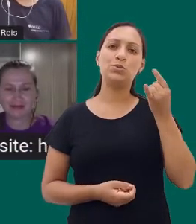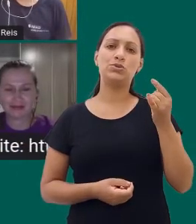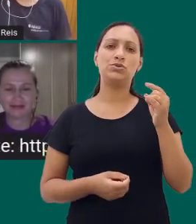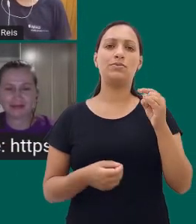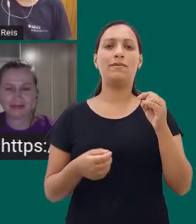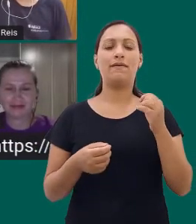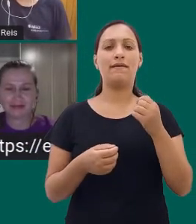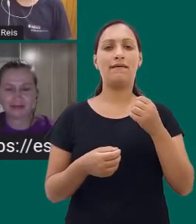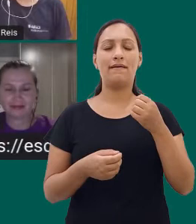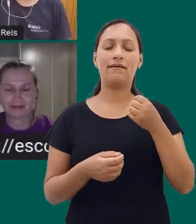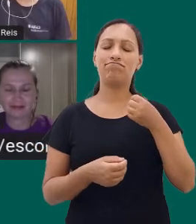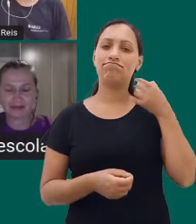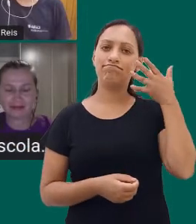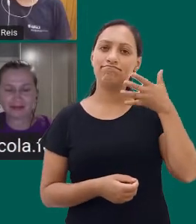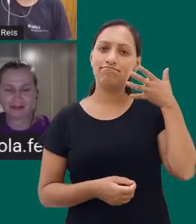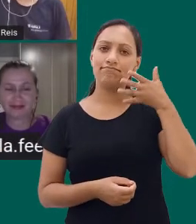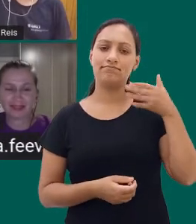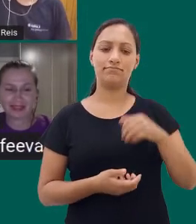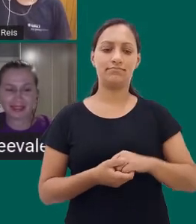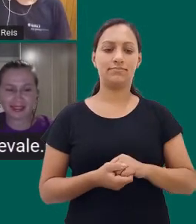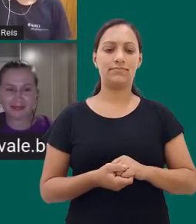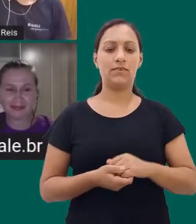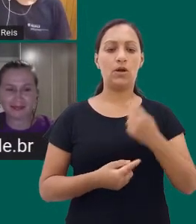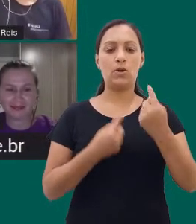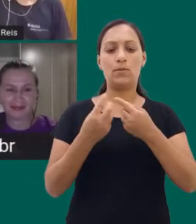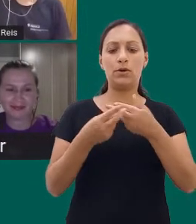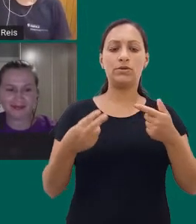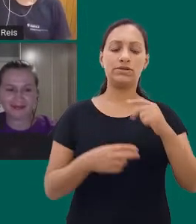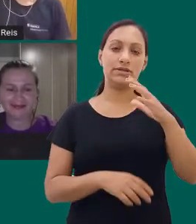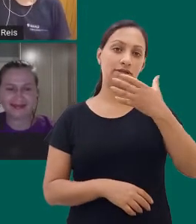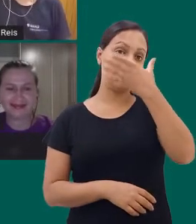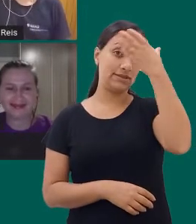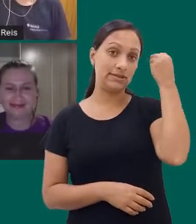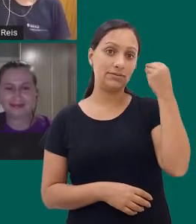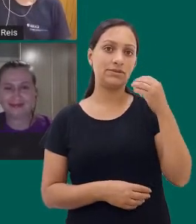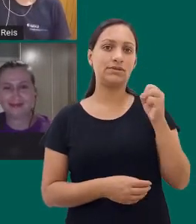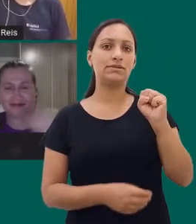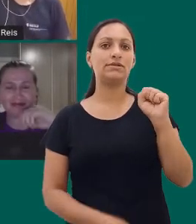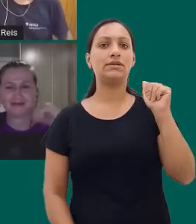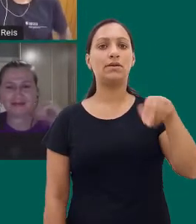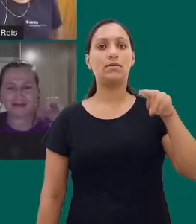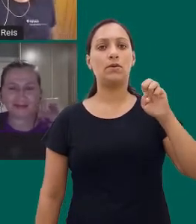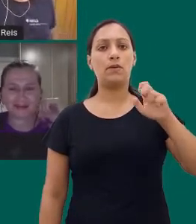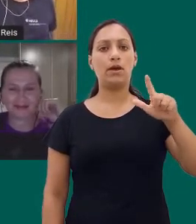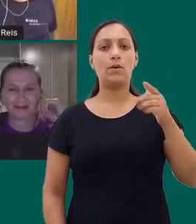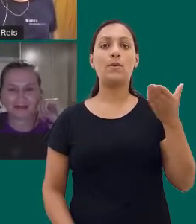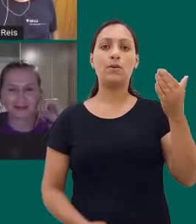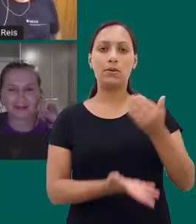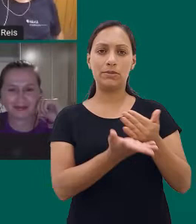alguma coisa, fechar, lacrar algum negócio aqui que a gente esqueceu. Samuel, começa aí por ti.